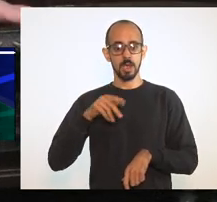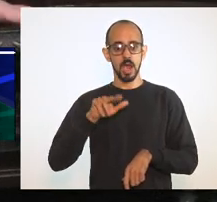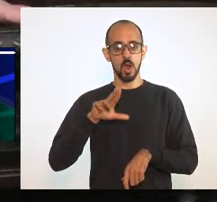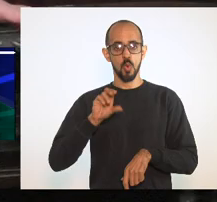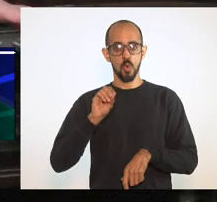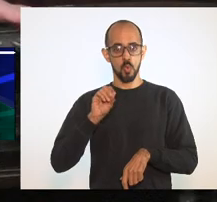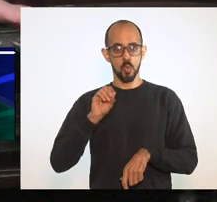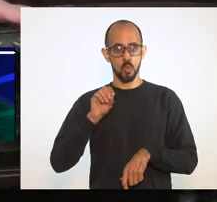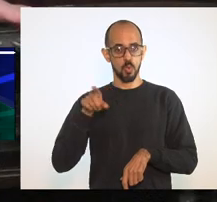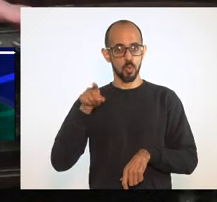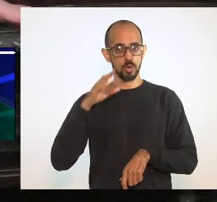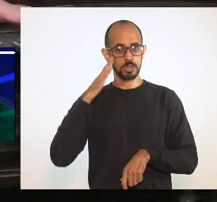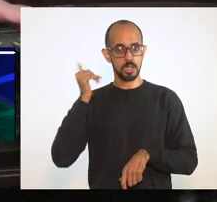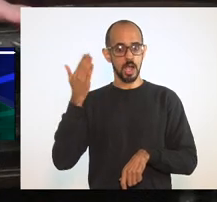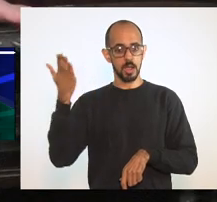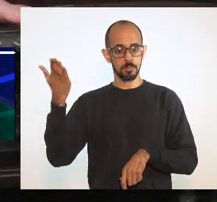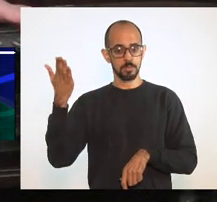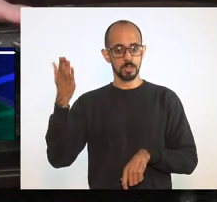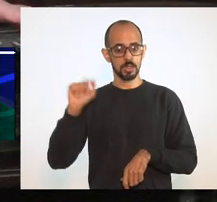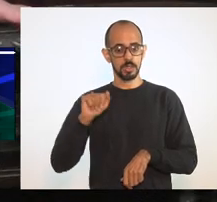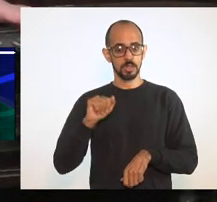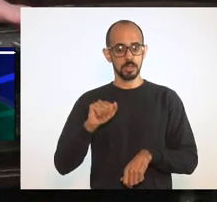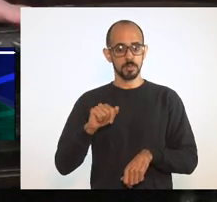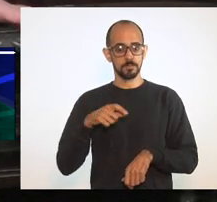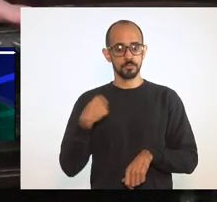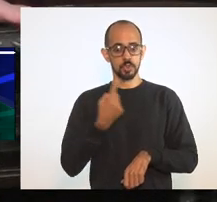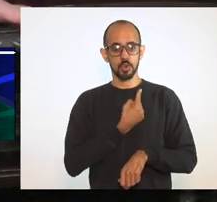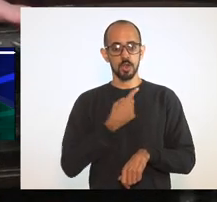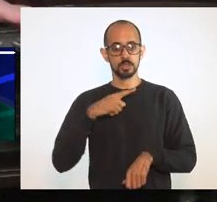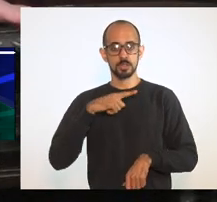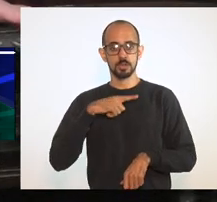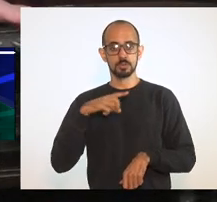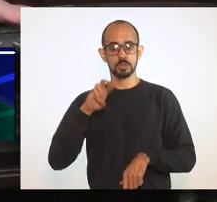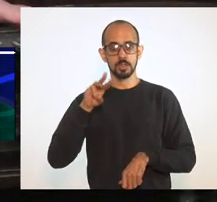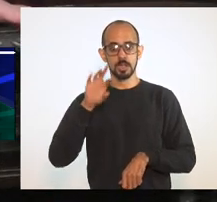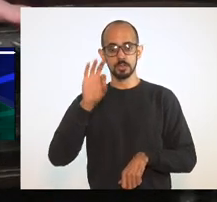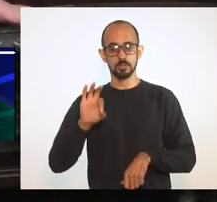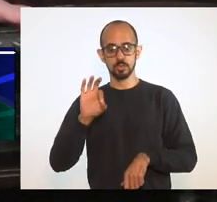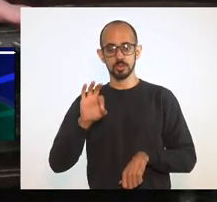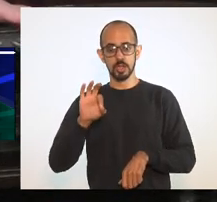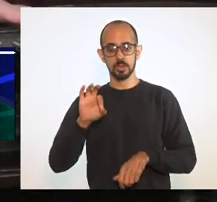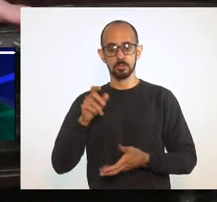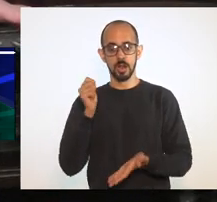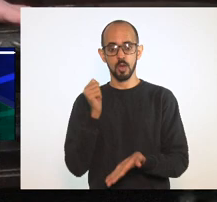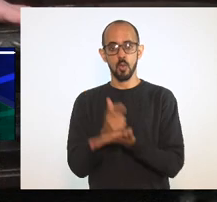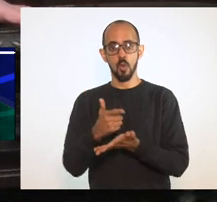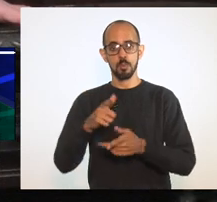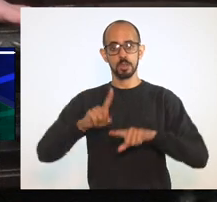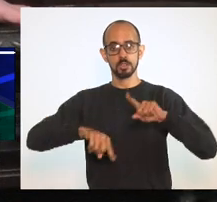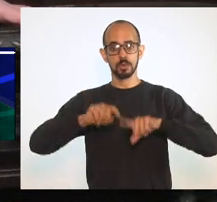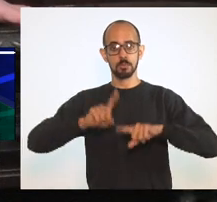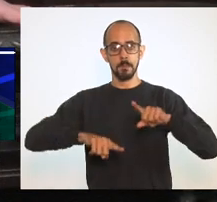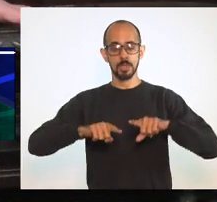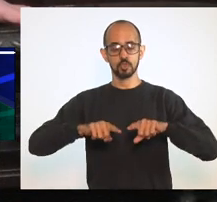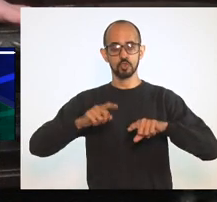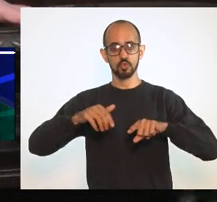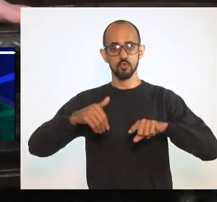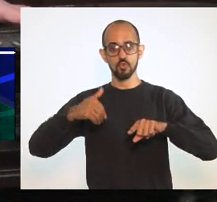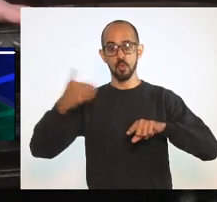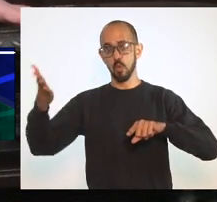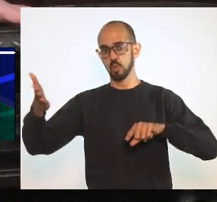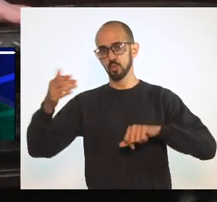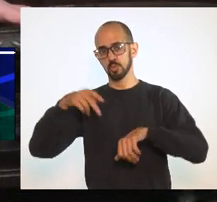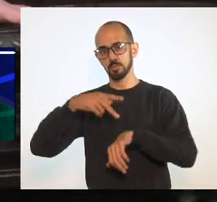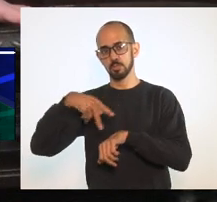que a gente iguala 3% para compra de equipamentos fora do país, para compra de